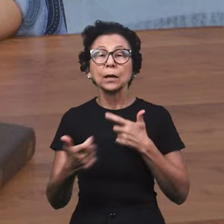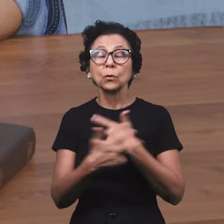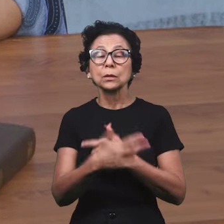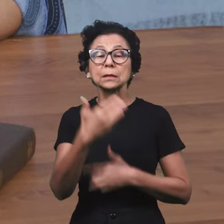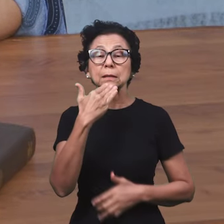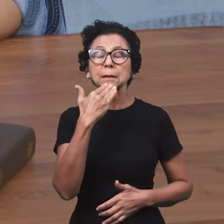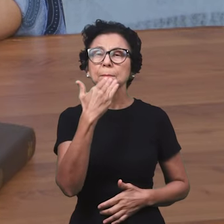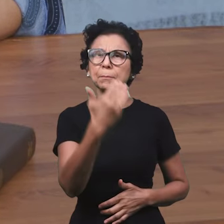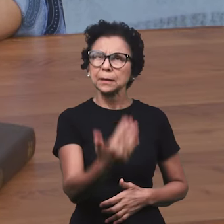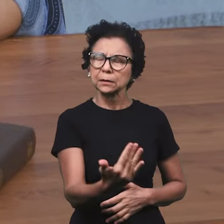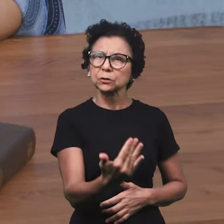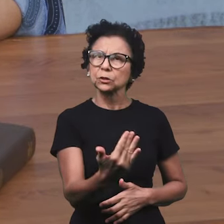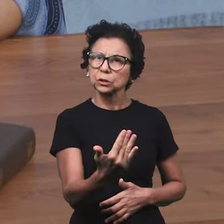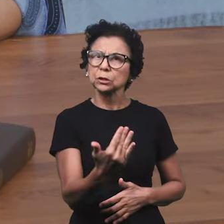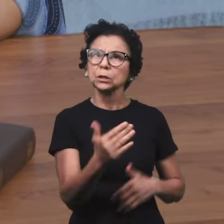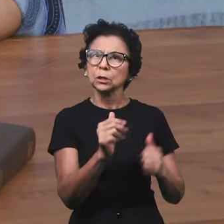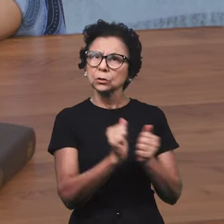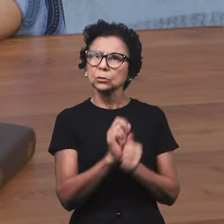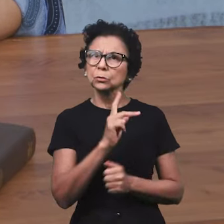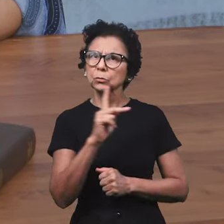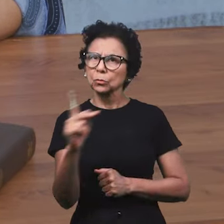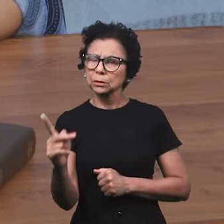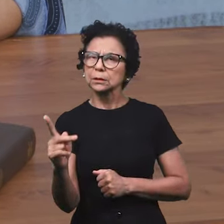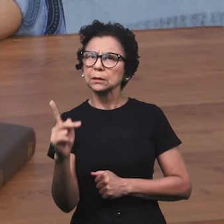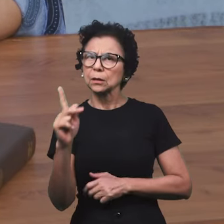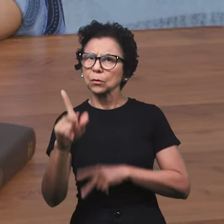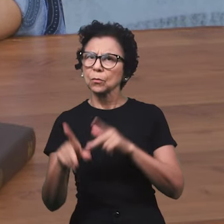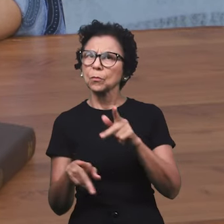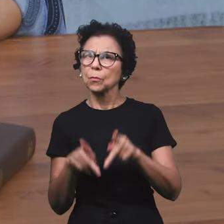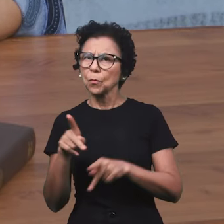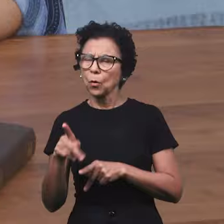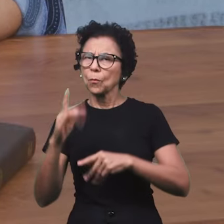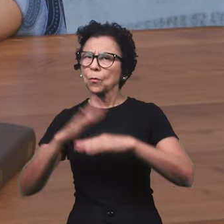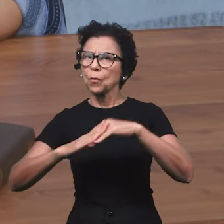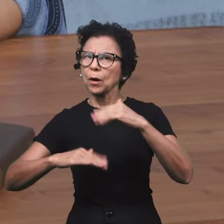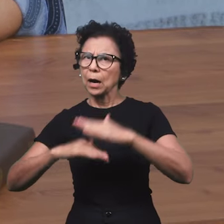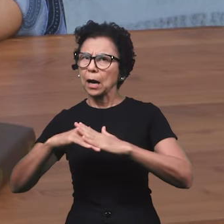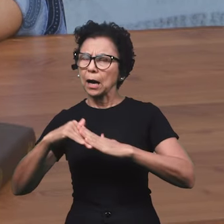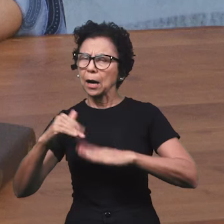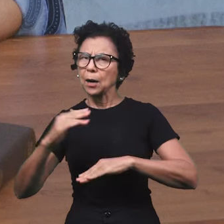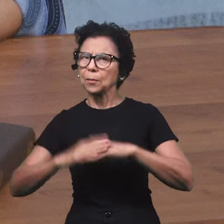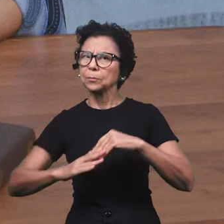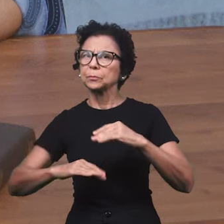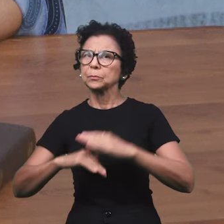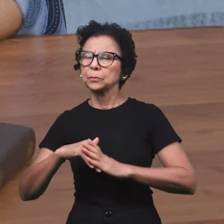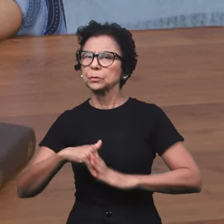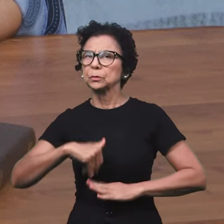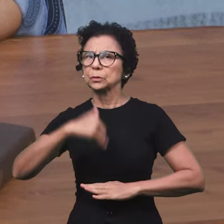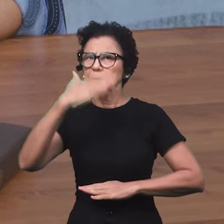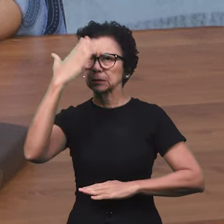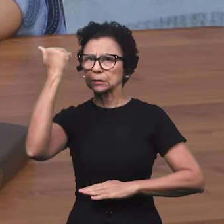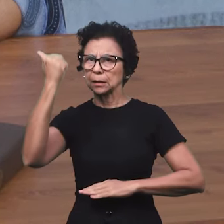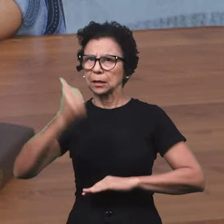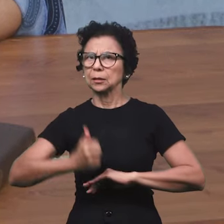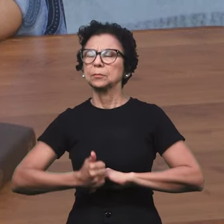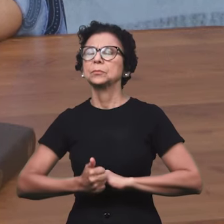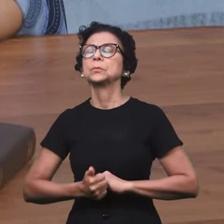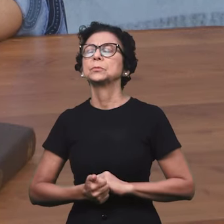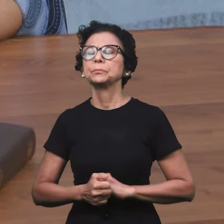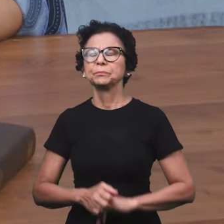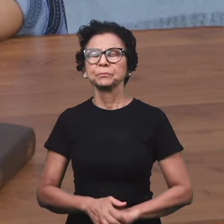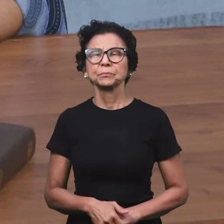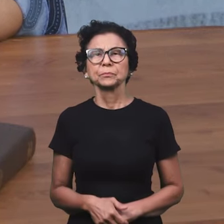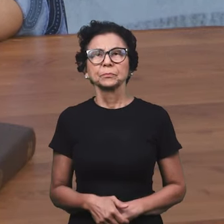propuser, juntamente com os teus sábios e os sábios de Davi, meu senhor teu pai.